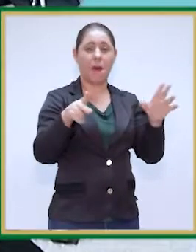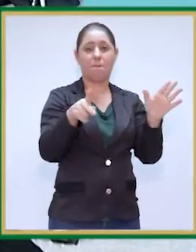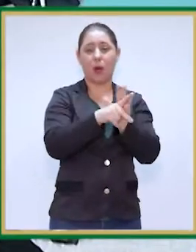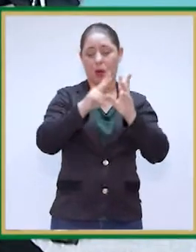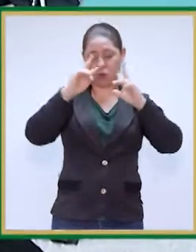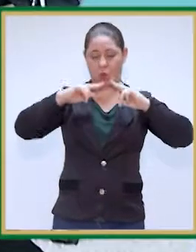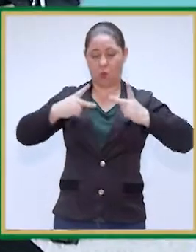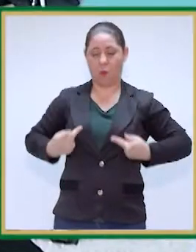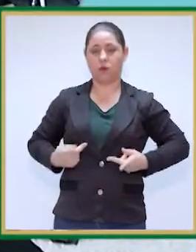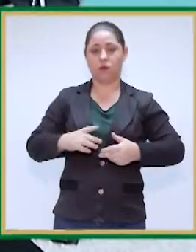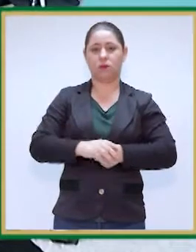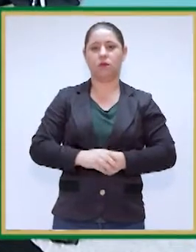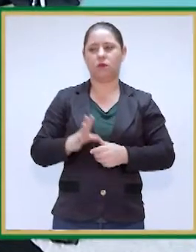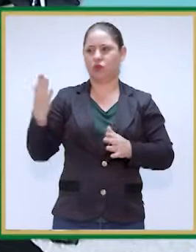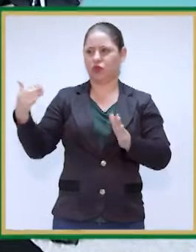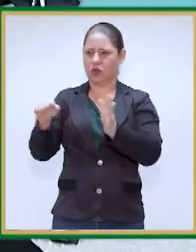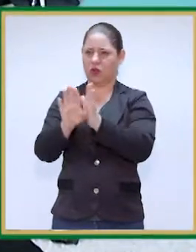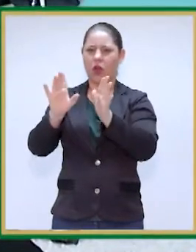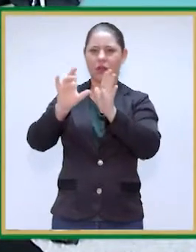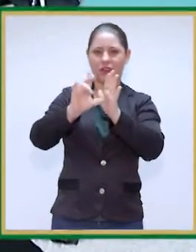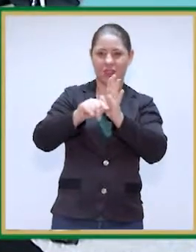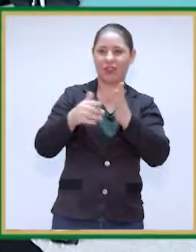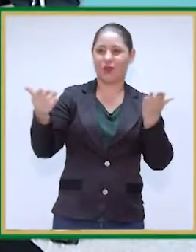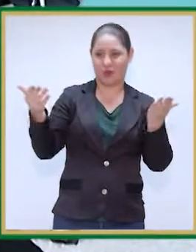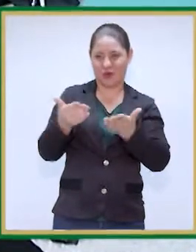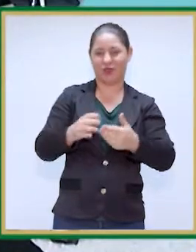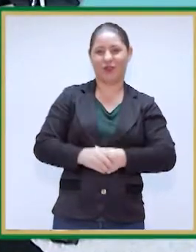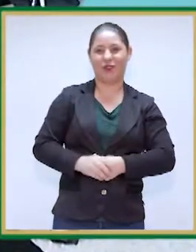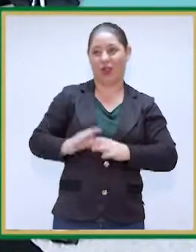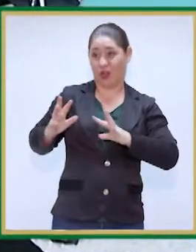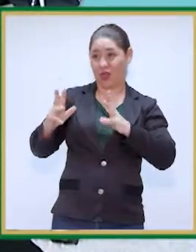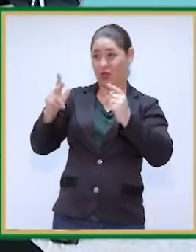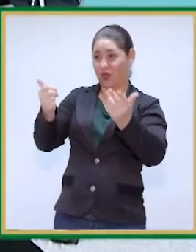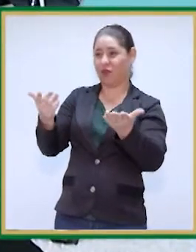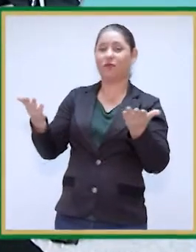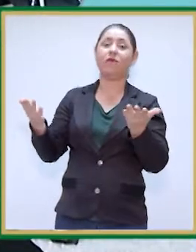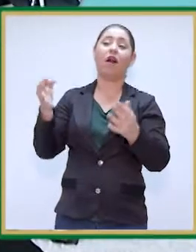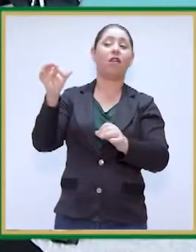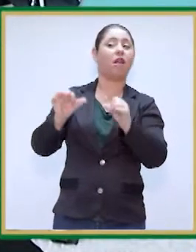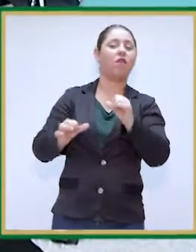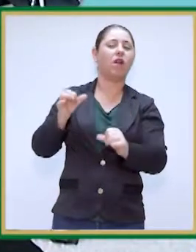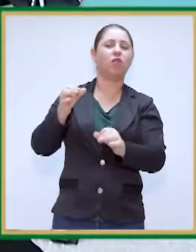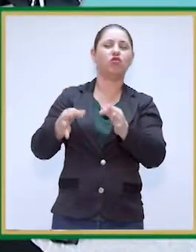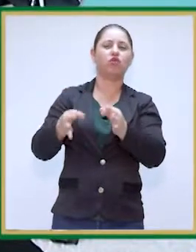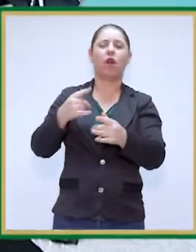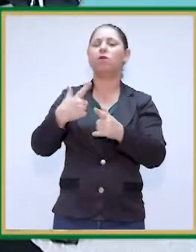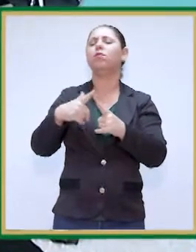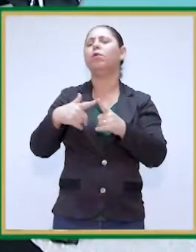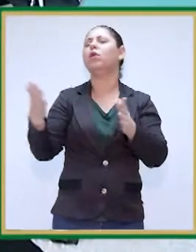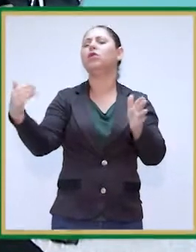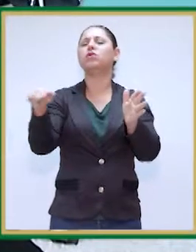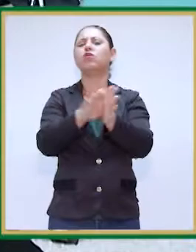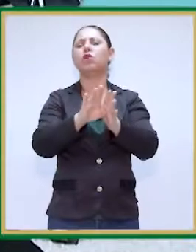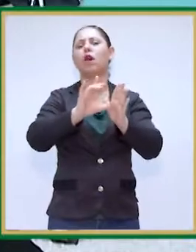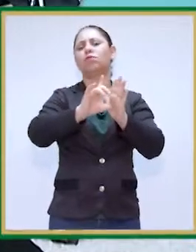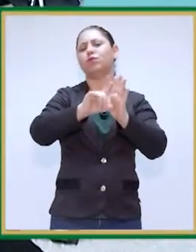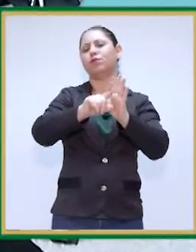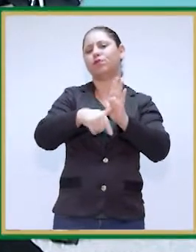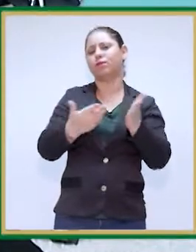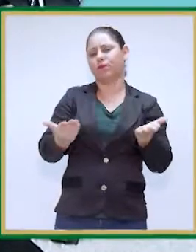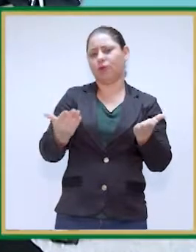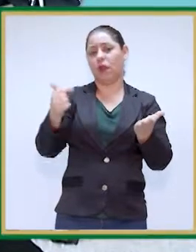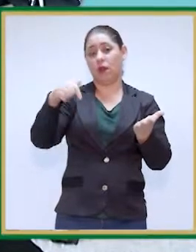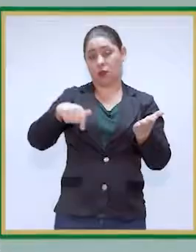eu tivesse chegado atrasado para o evento aqui hoje, todo mundo ia fazer uma análise e um julgamento por qual razão o defensor chegou atrasado ao